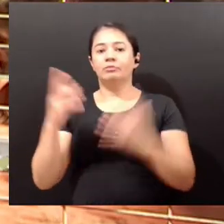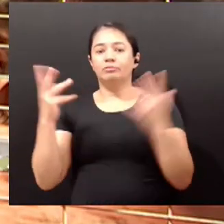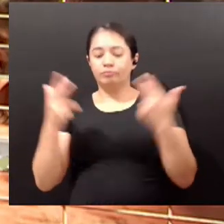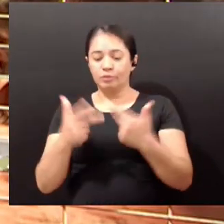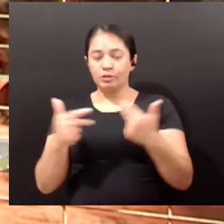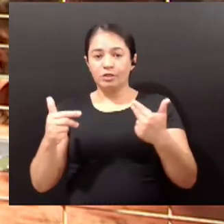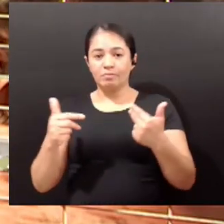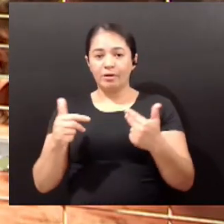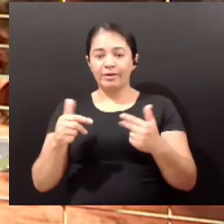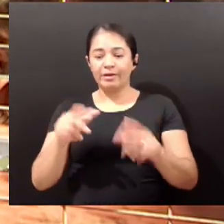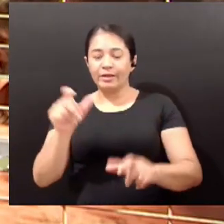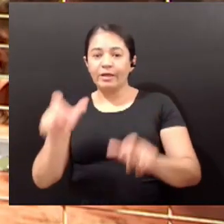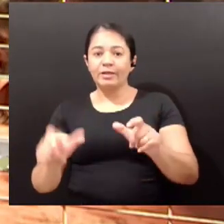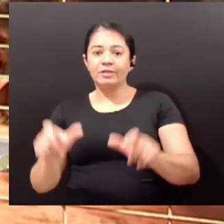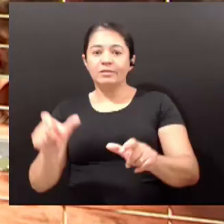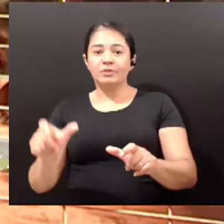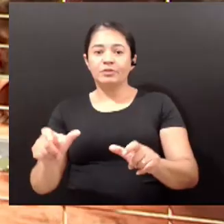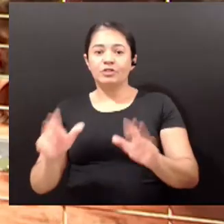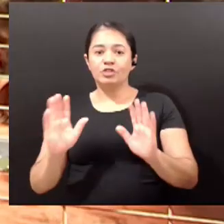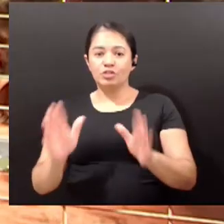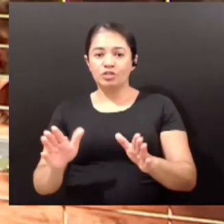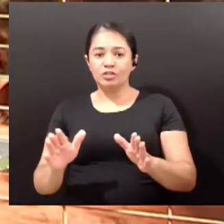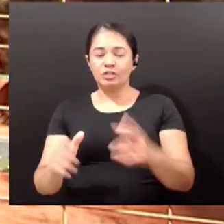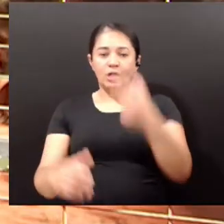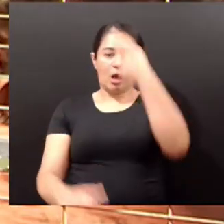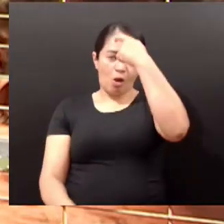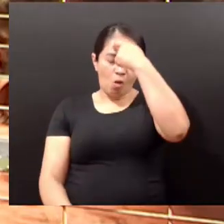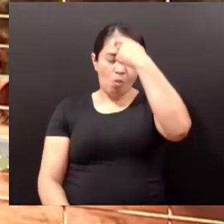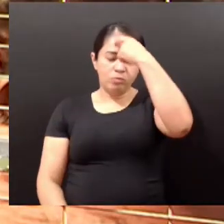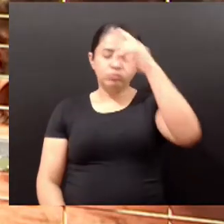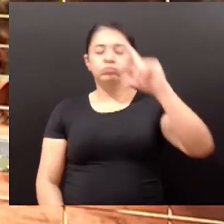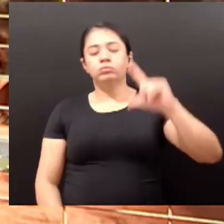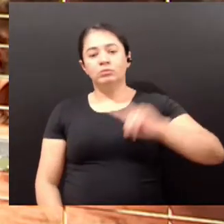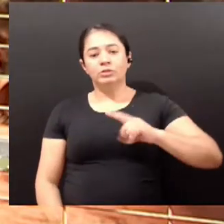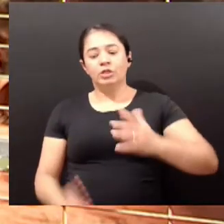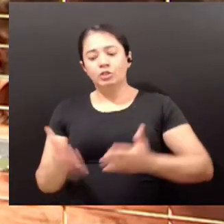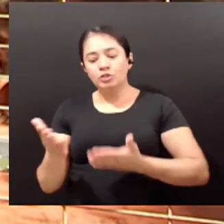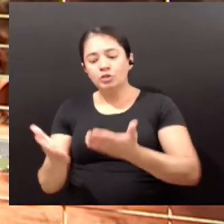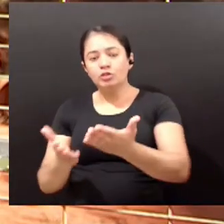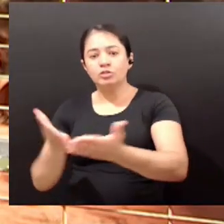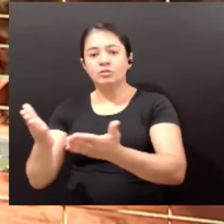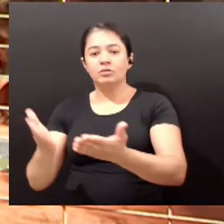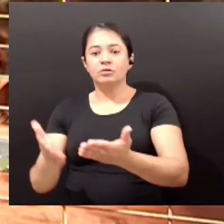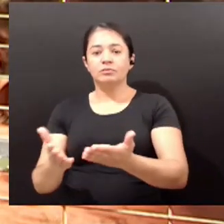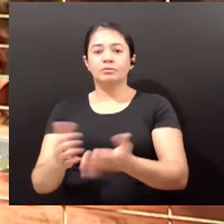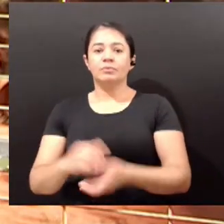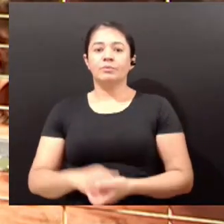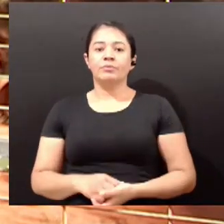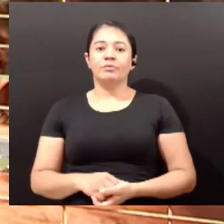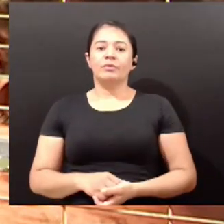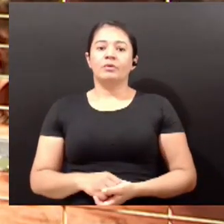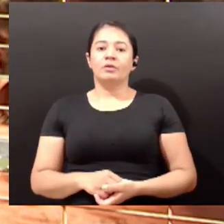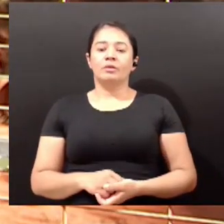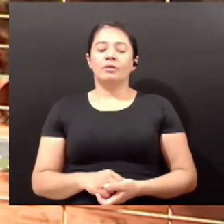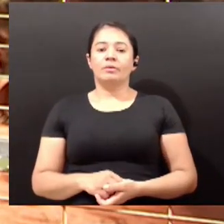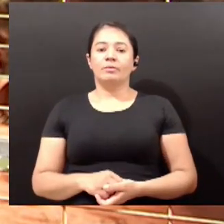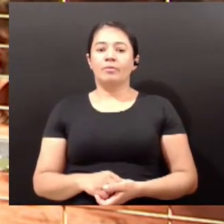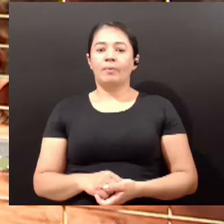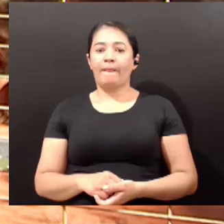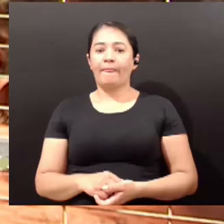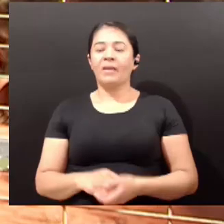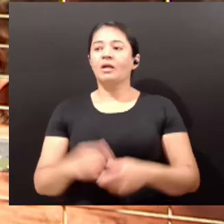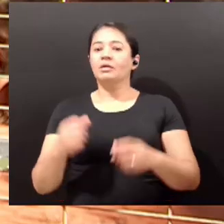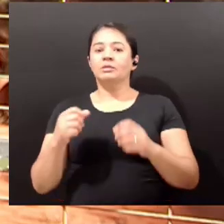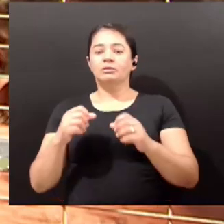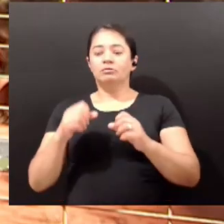tido consciência na preservação. Não temos casos de ataque a seres humanos aqui